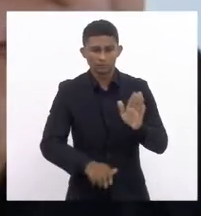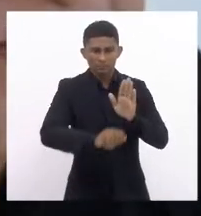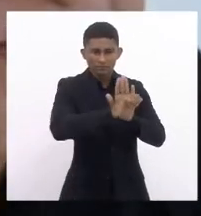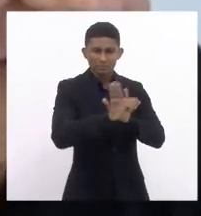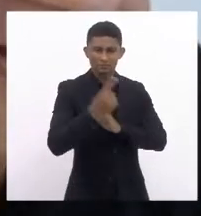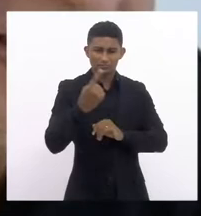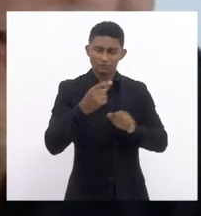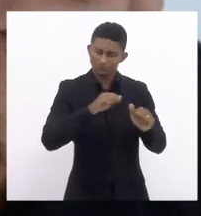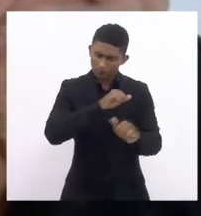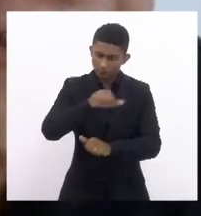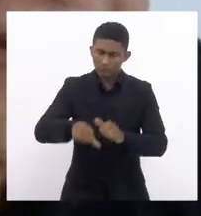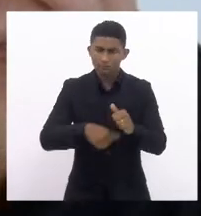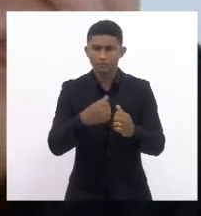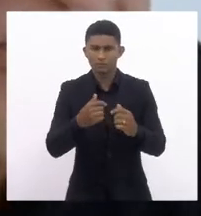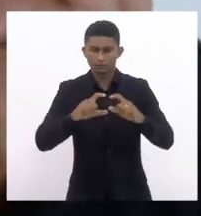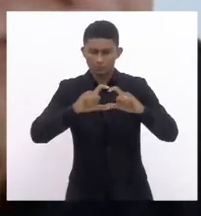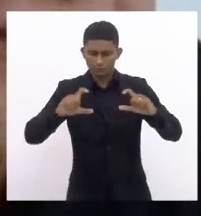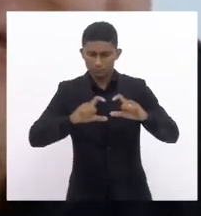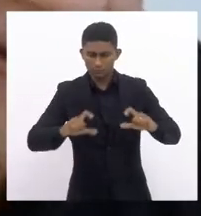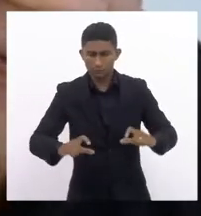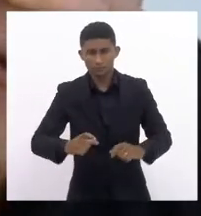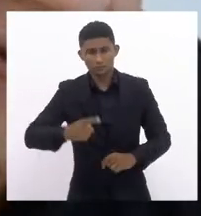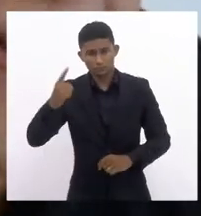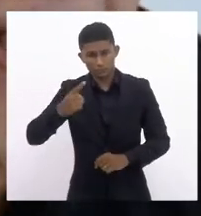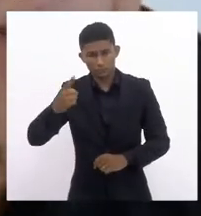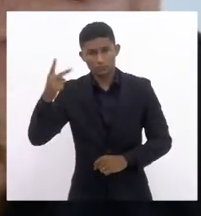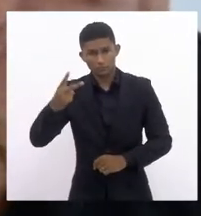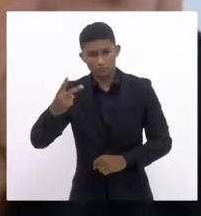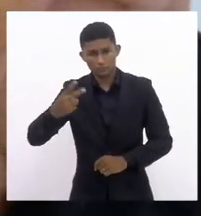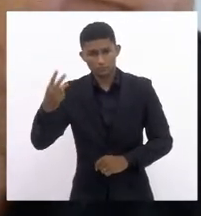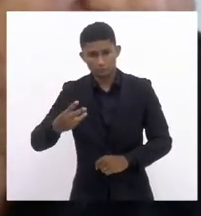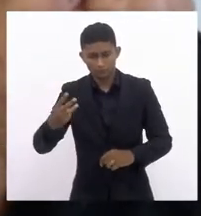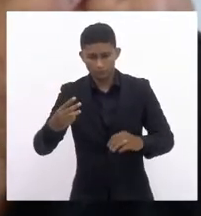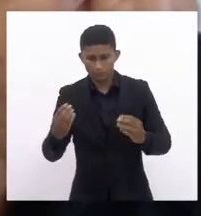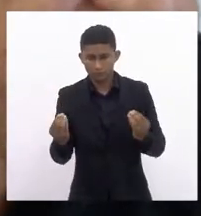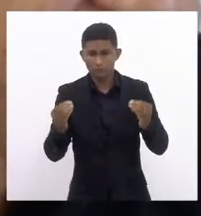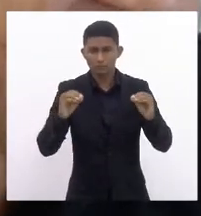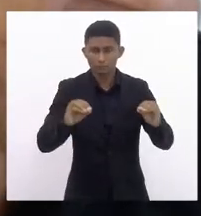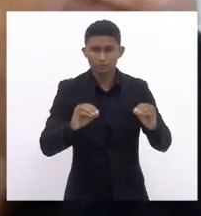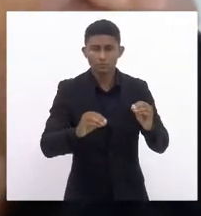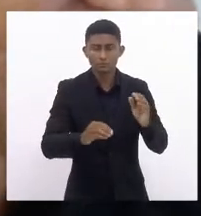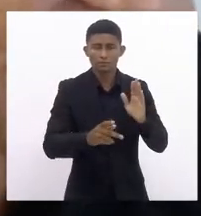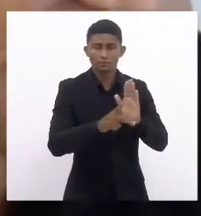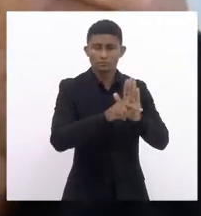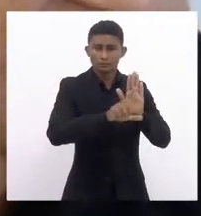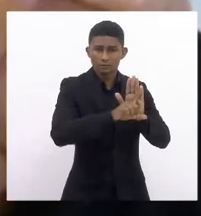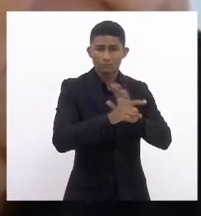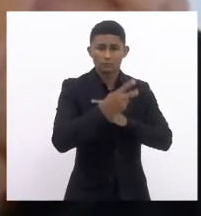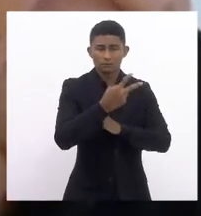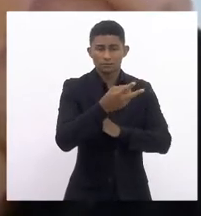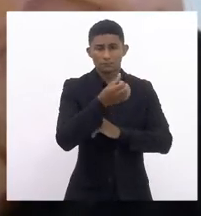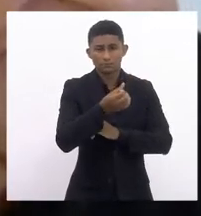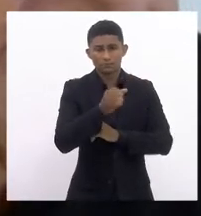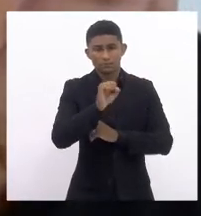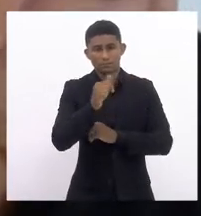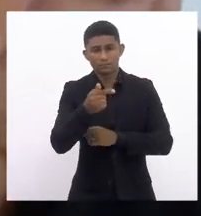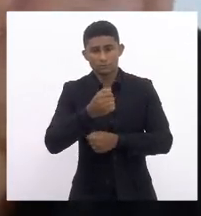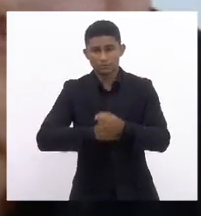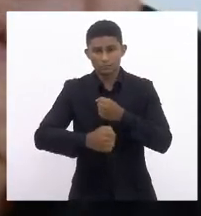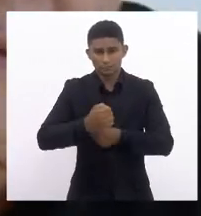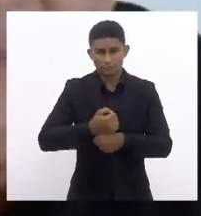e acrescenta-se os parágrafos 1º, 2º e 3º ao projeto de lei nº 2687/2017, que passa a vigorar com a